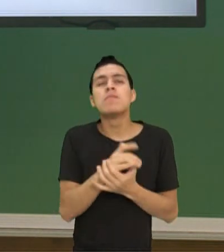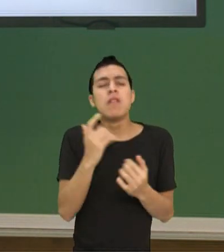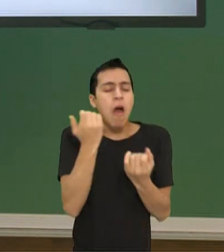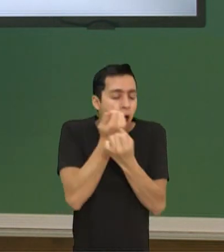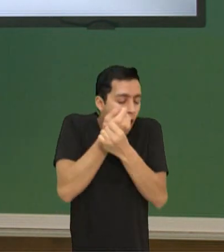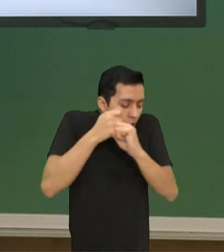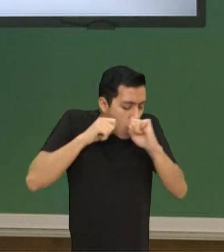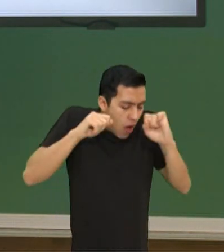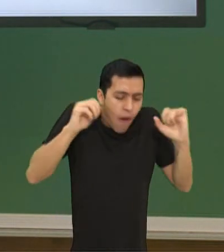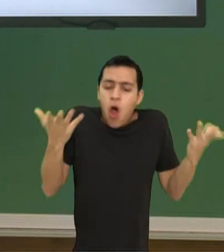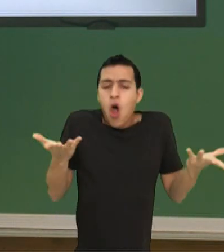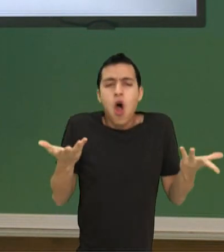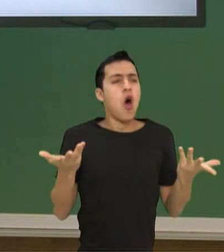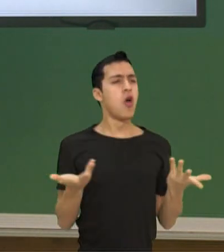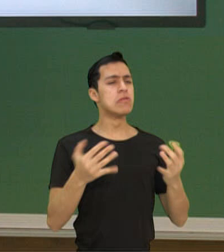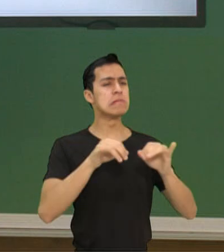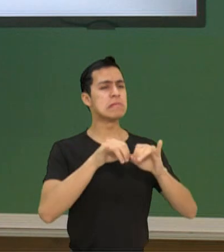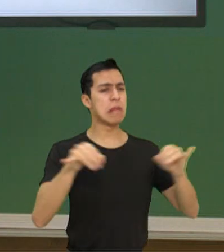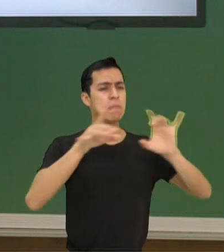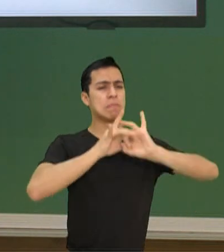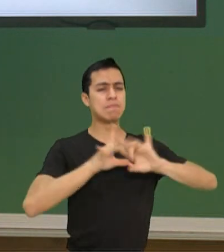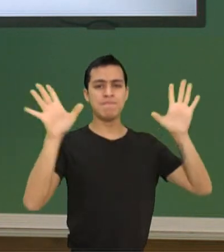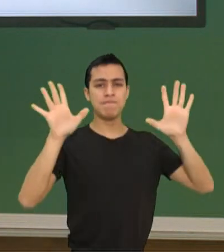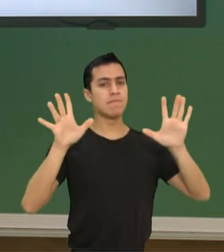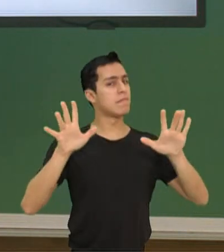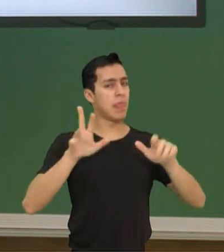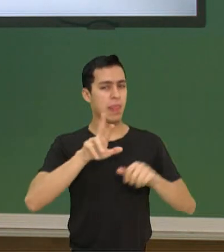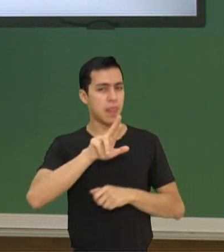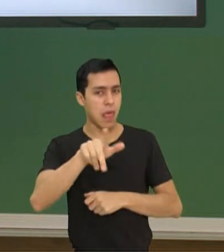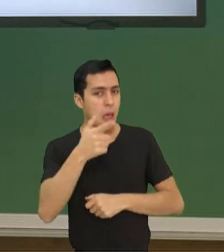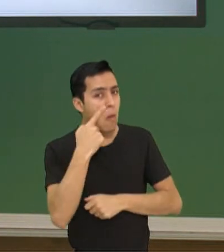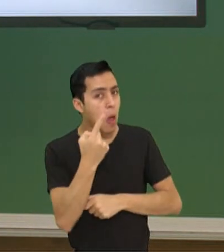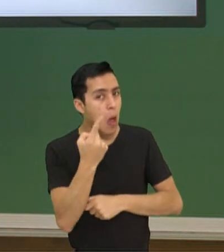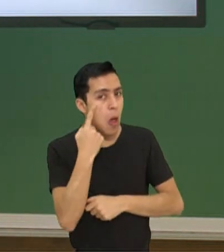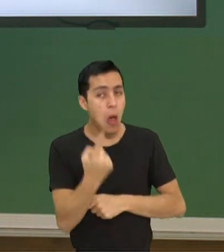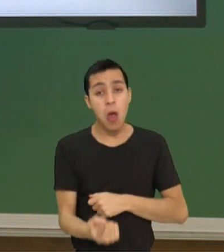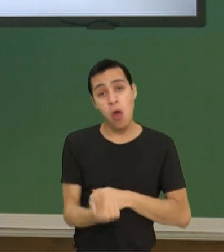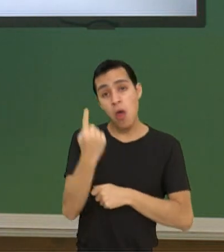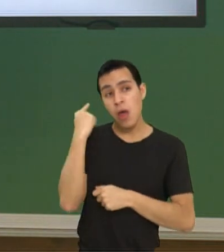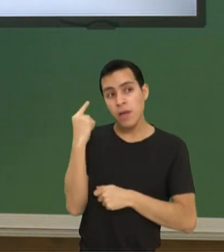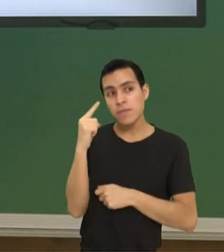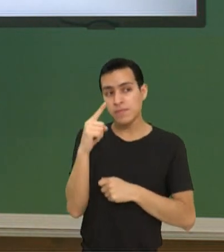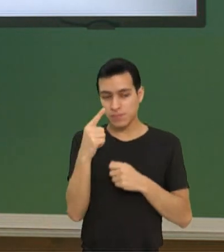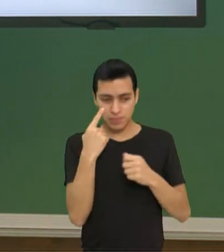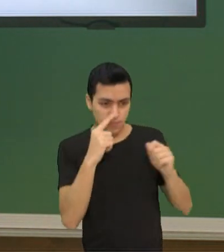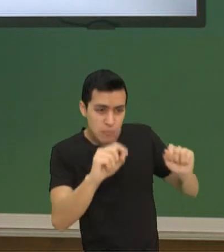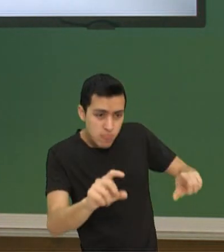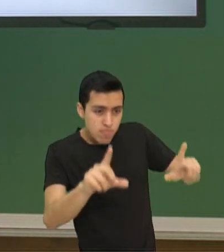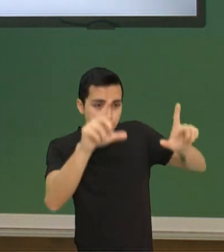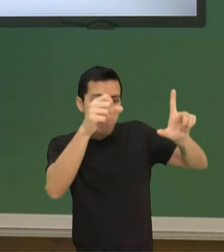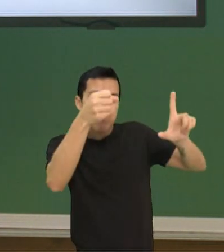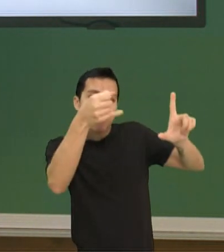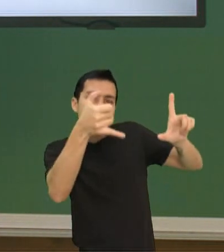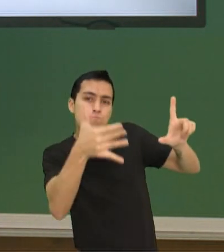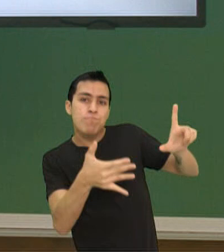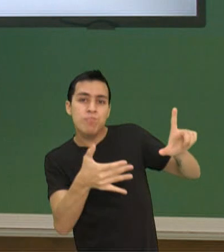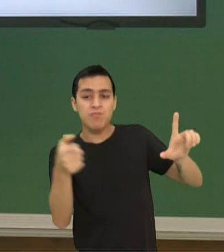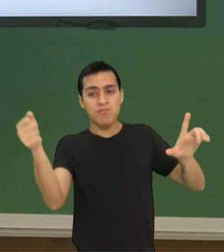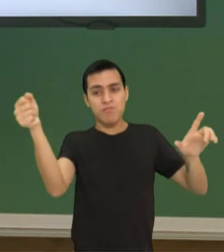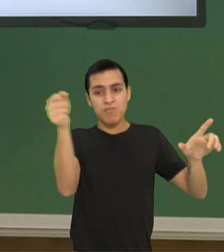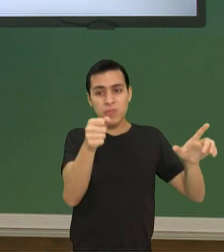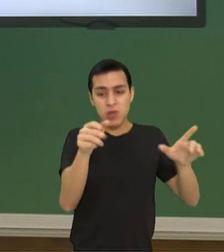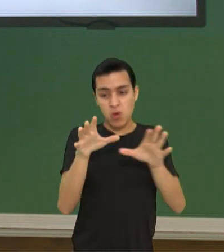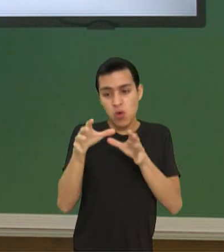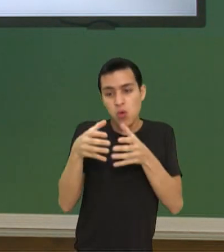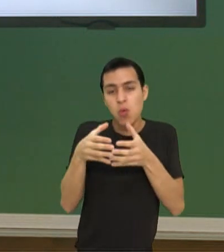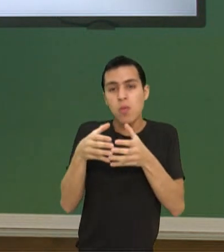falou, hoje eu vou decretar a independência. Não, não foi assim. Olha quem que ele chama por quadro. Ele chama os